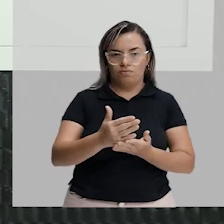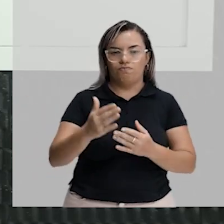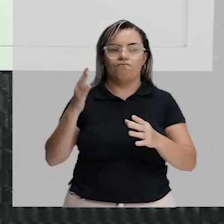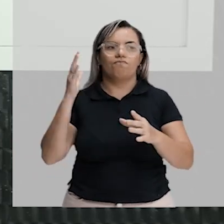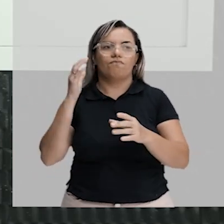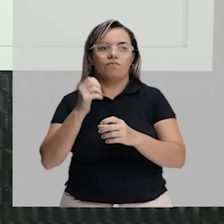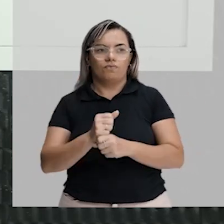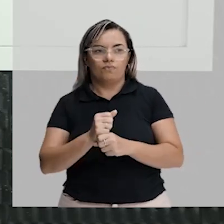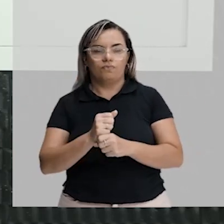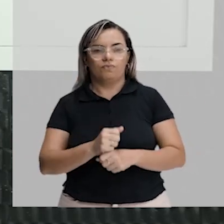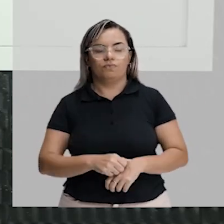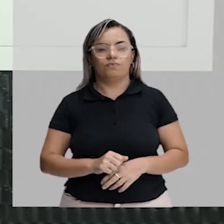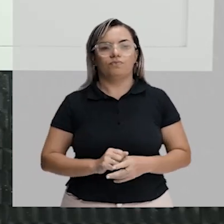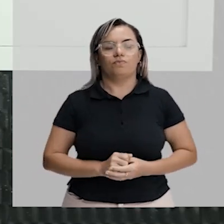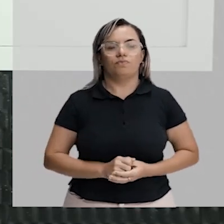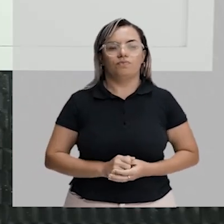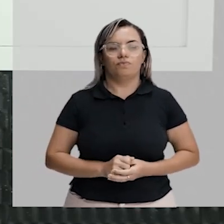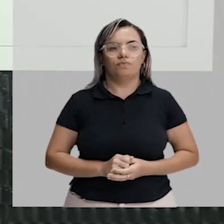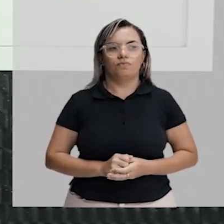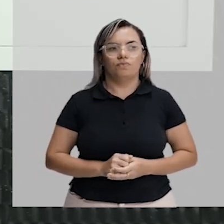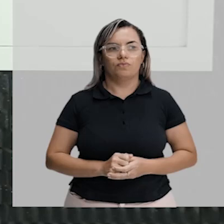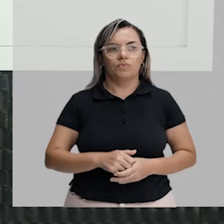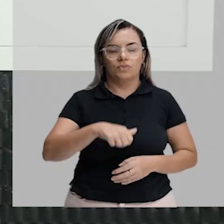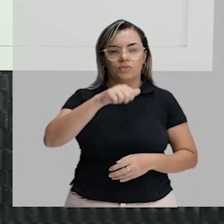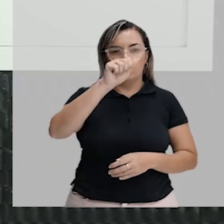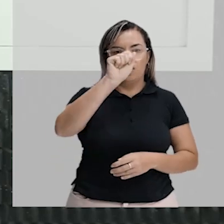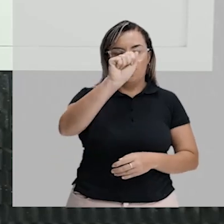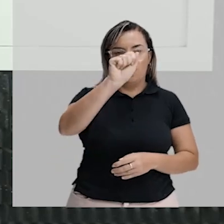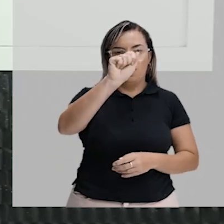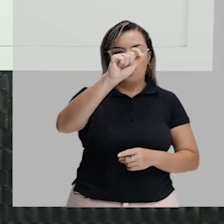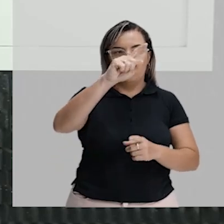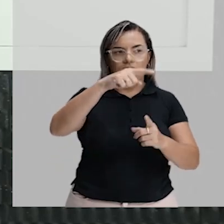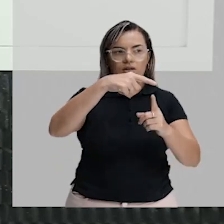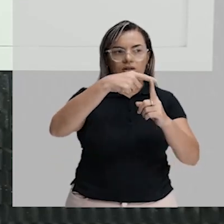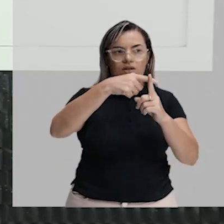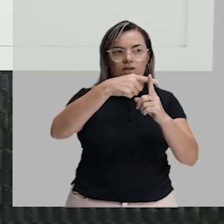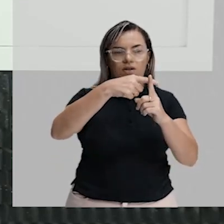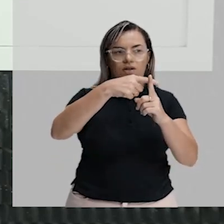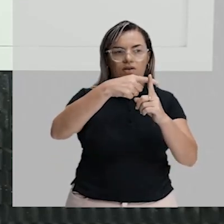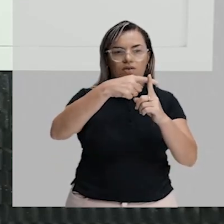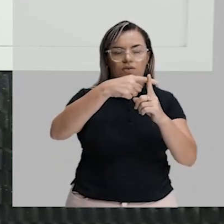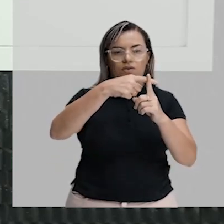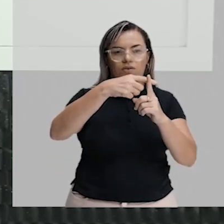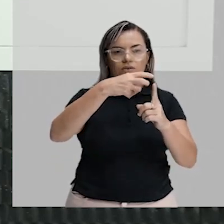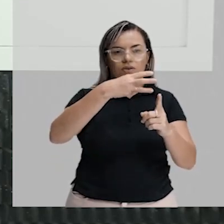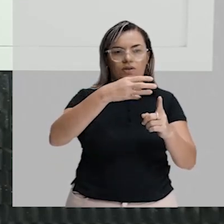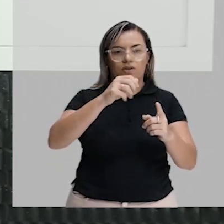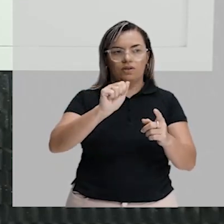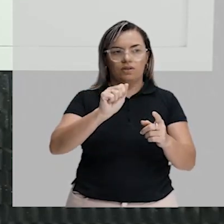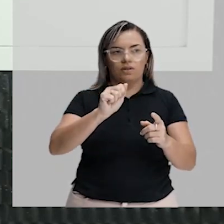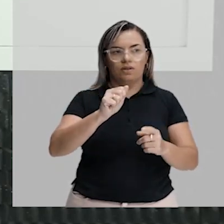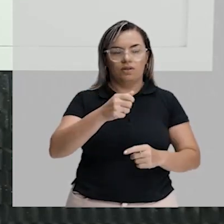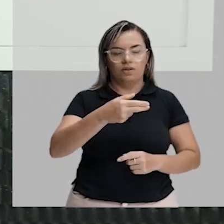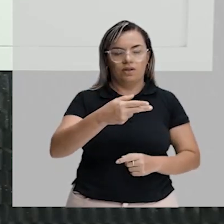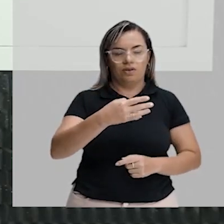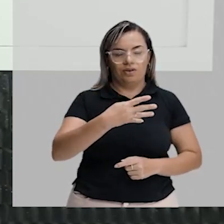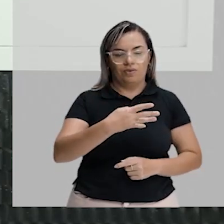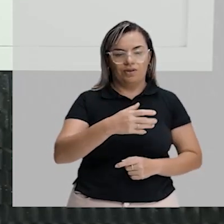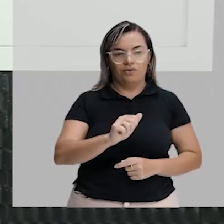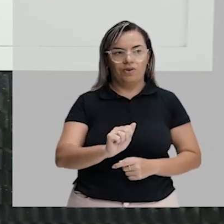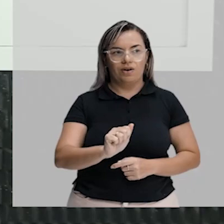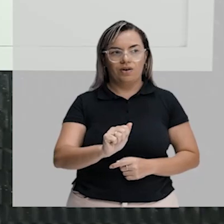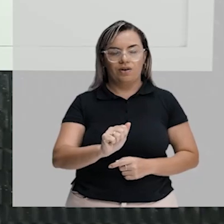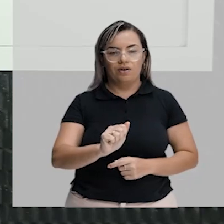Ó. Quando eu somo A com 3A, dá 4A. Ó. E aqui eu cancelo.